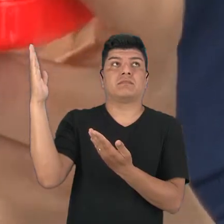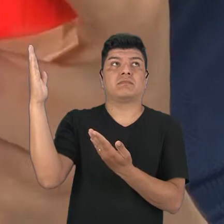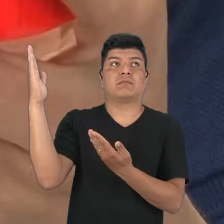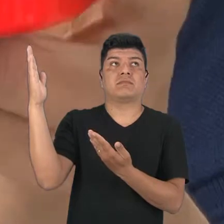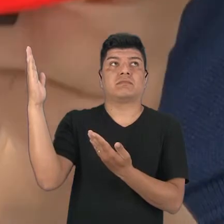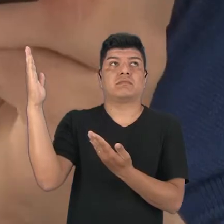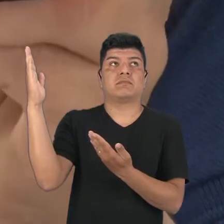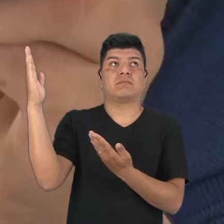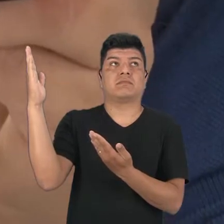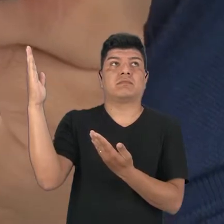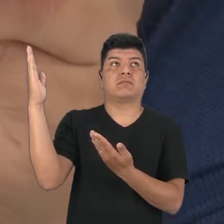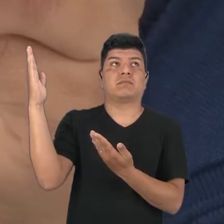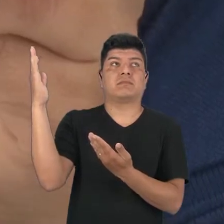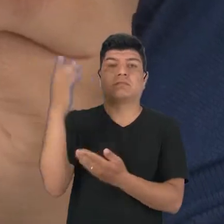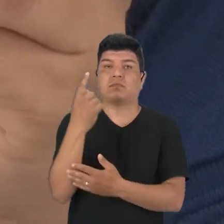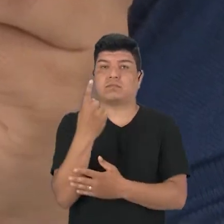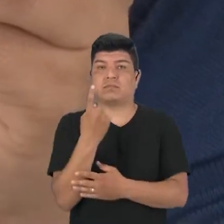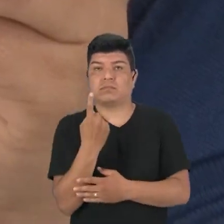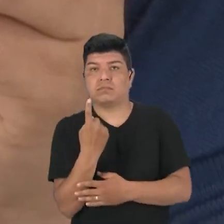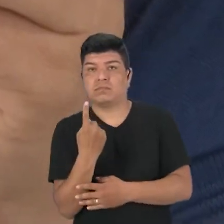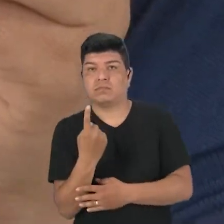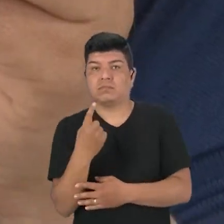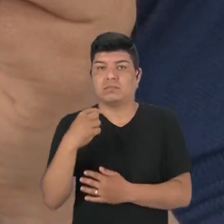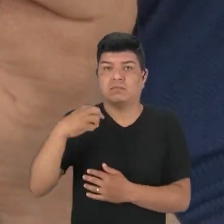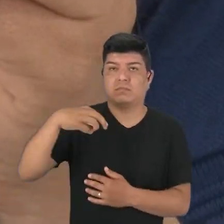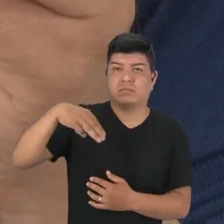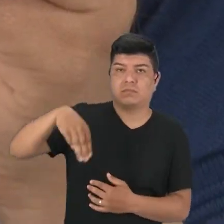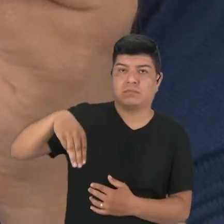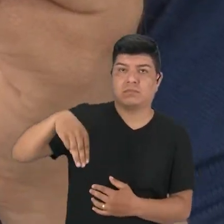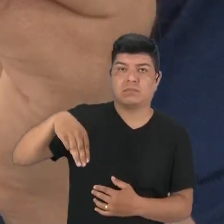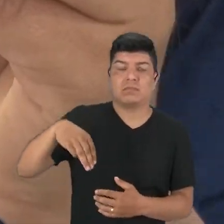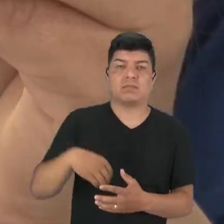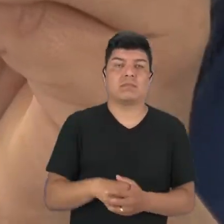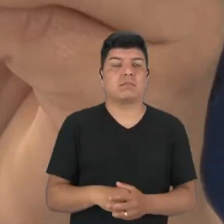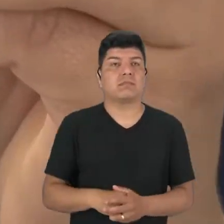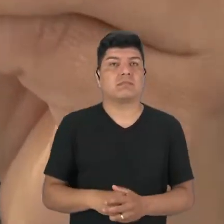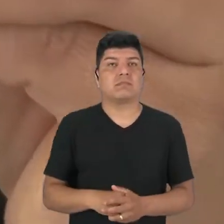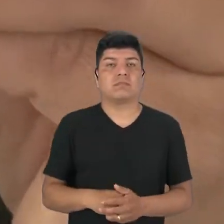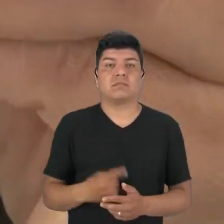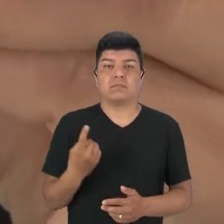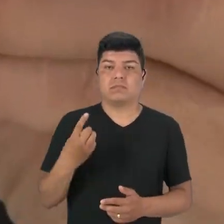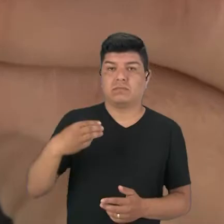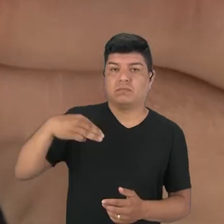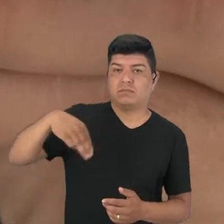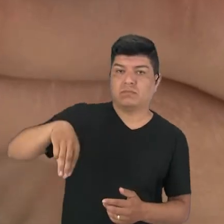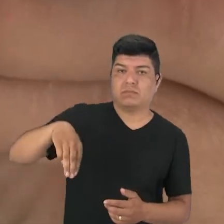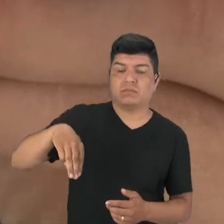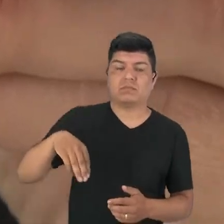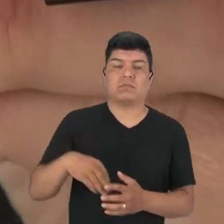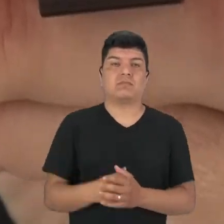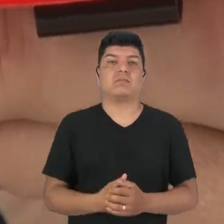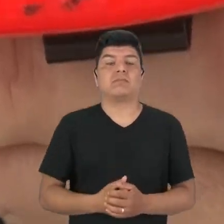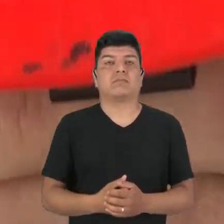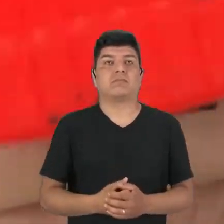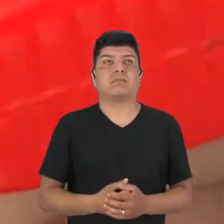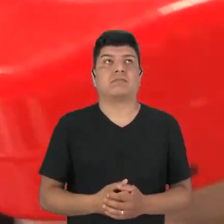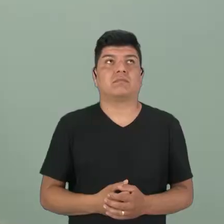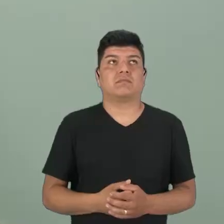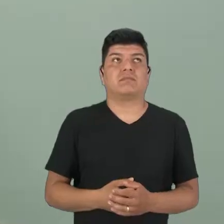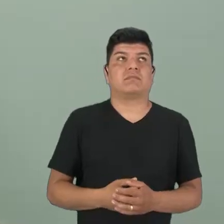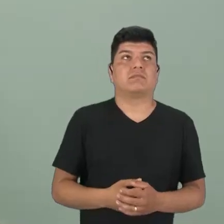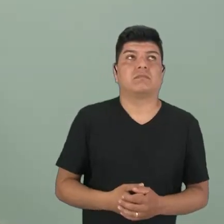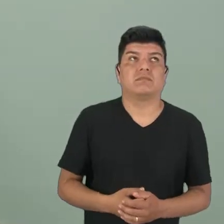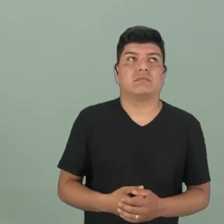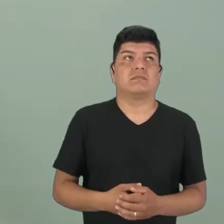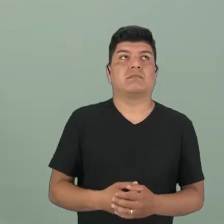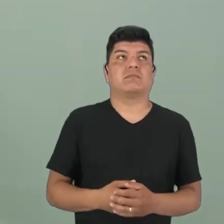observar aqui, ó. Deixa eu virar assim, isso, 1 metro, ó. Tá até em vermelho aqui, 1 M, ok? 1 metro. Tá? E aqui,